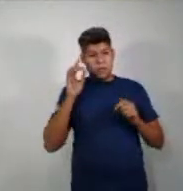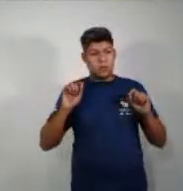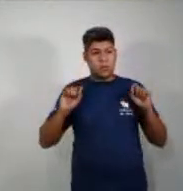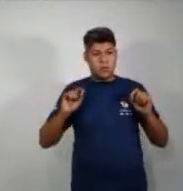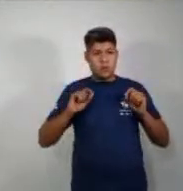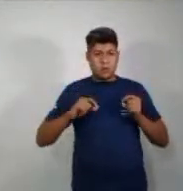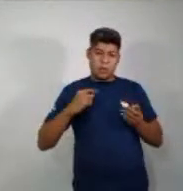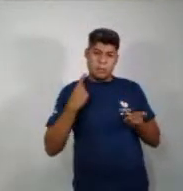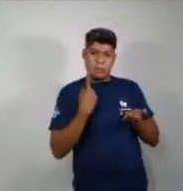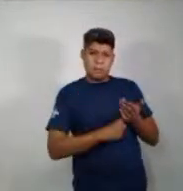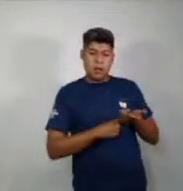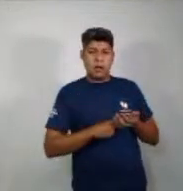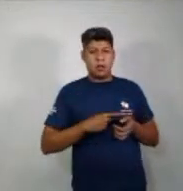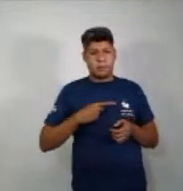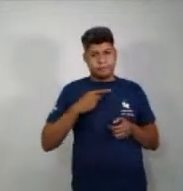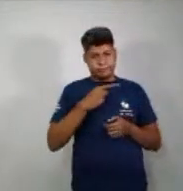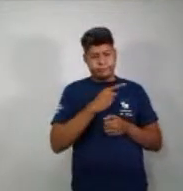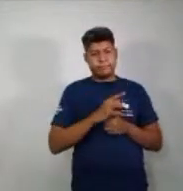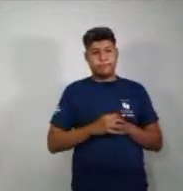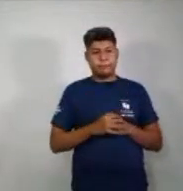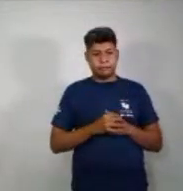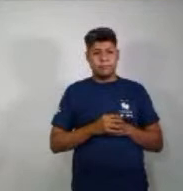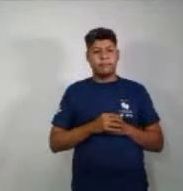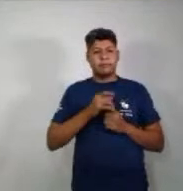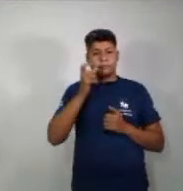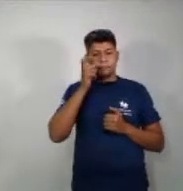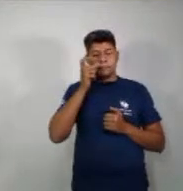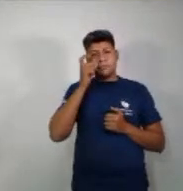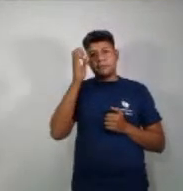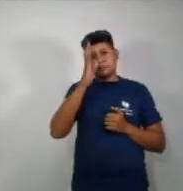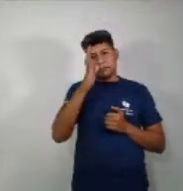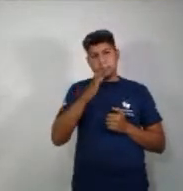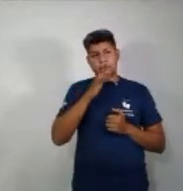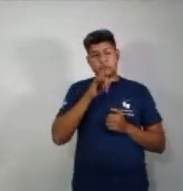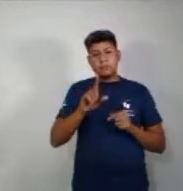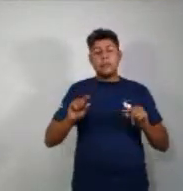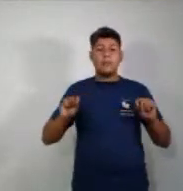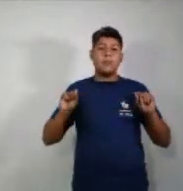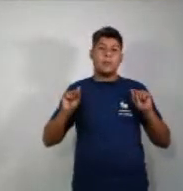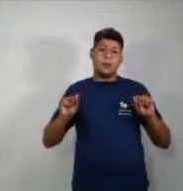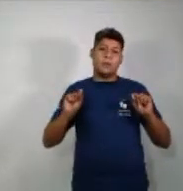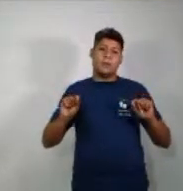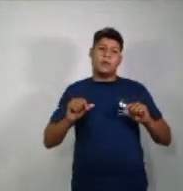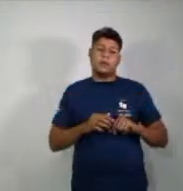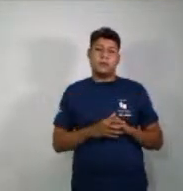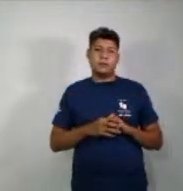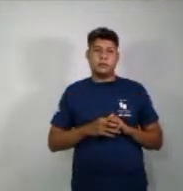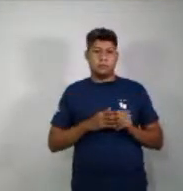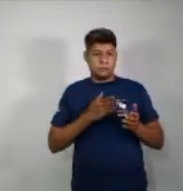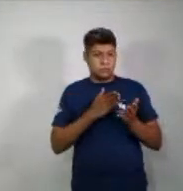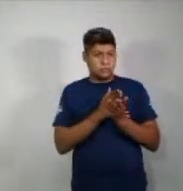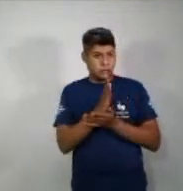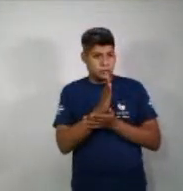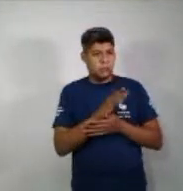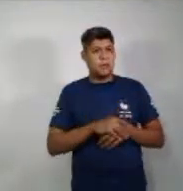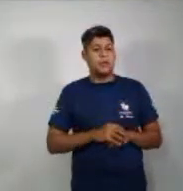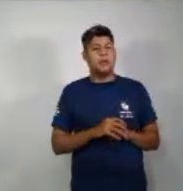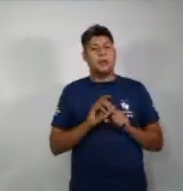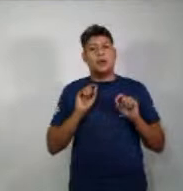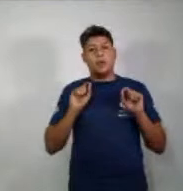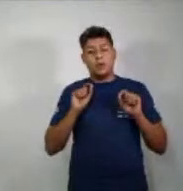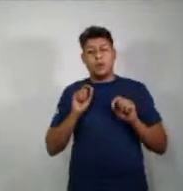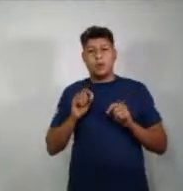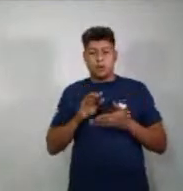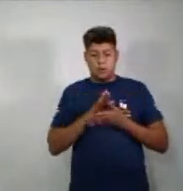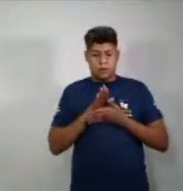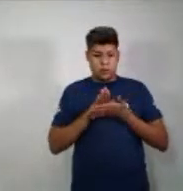gabaritada e interessada no Brasil, ele consegue, então, visto para ir para o Brasil,